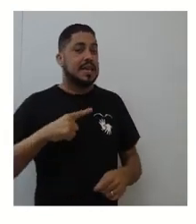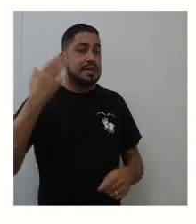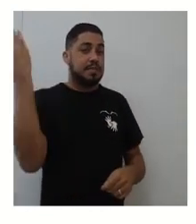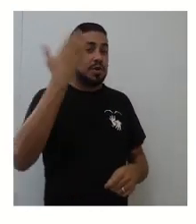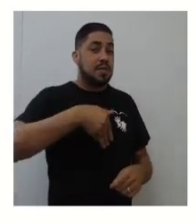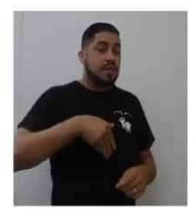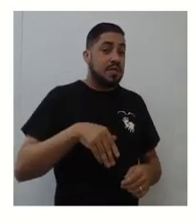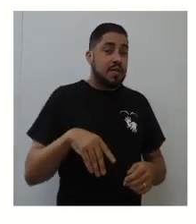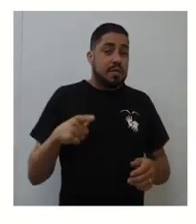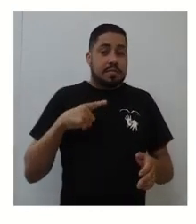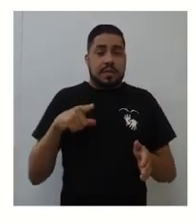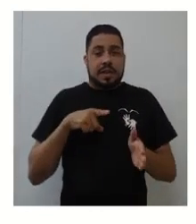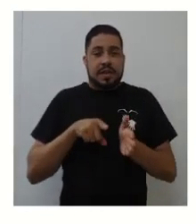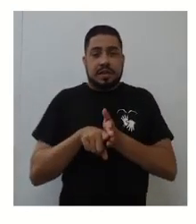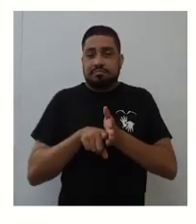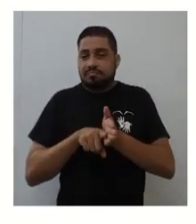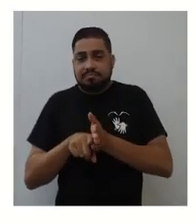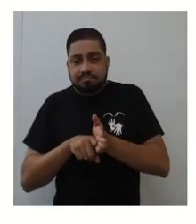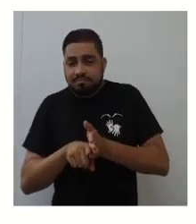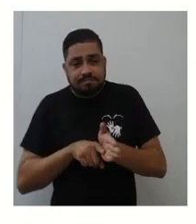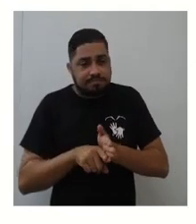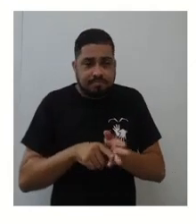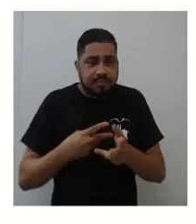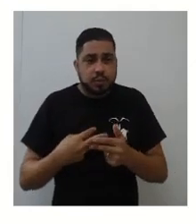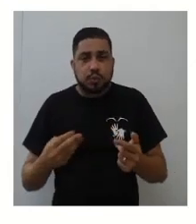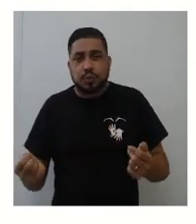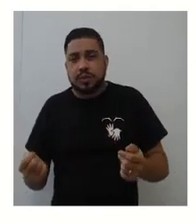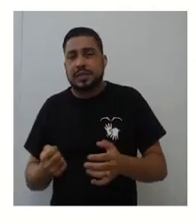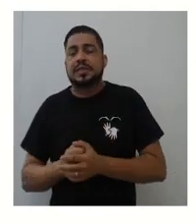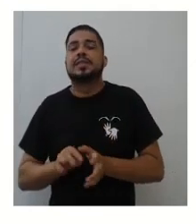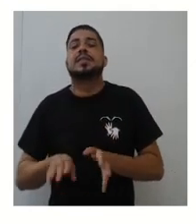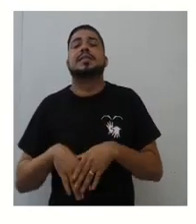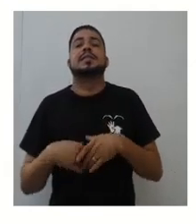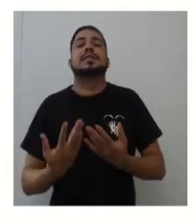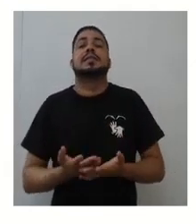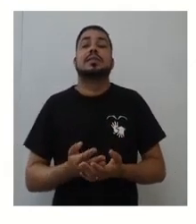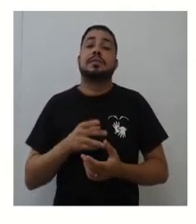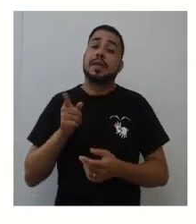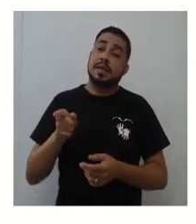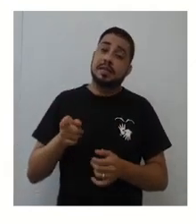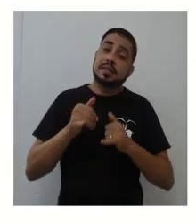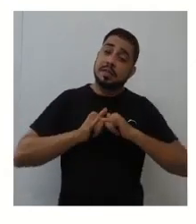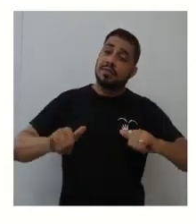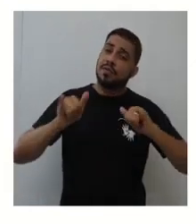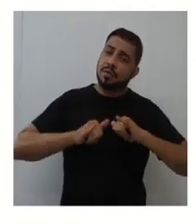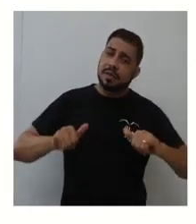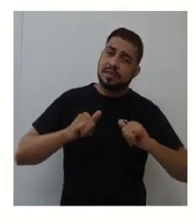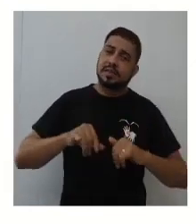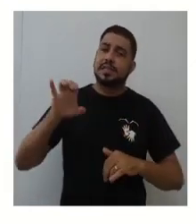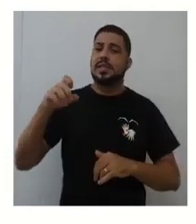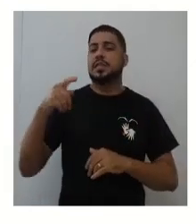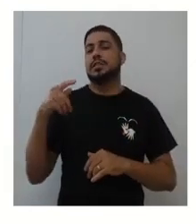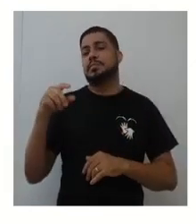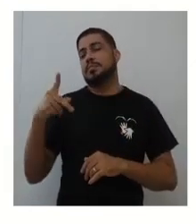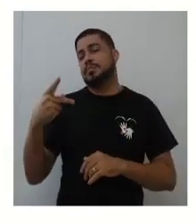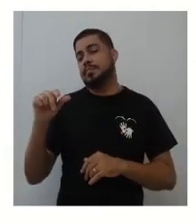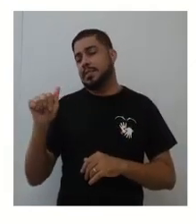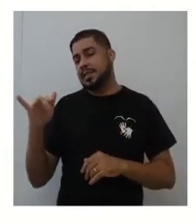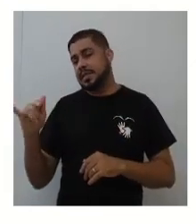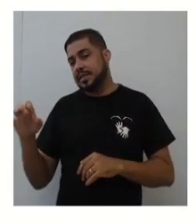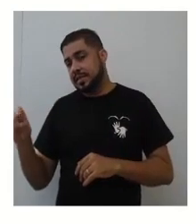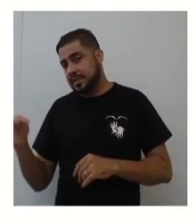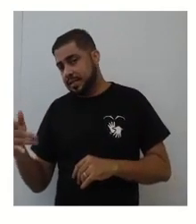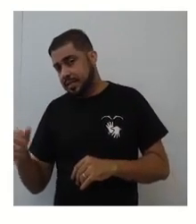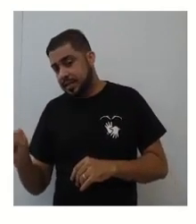a busca, ou seja, para começar a solução do mistério. Então, essas seriam suas informações explícitas. Você tem aquelas